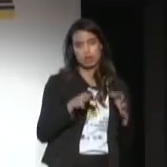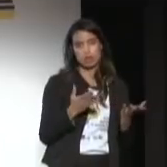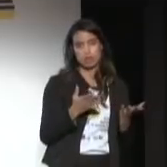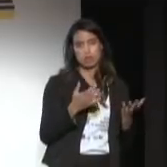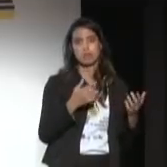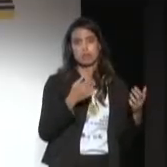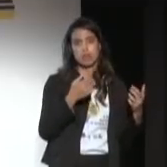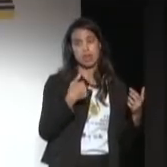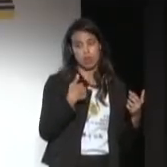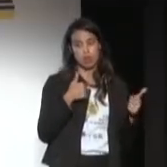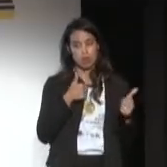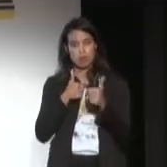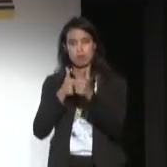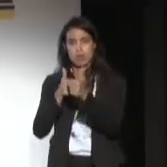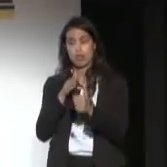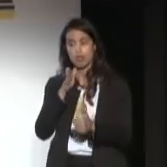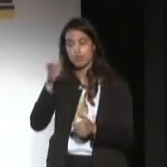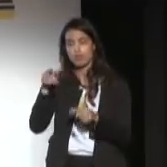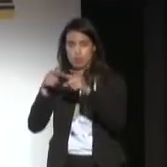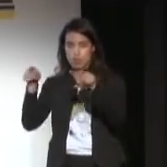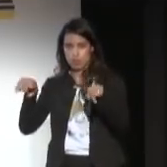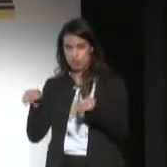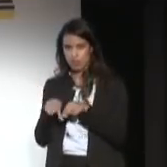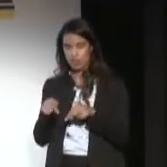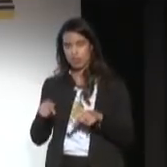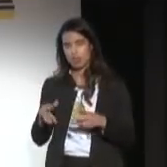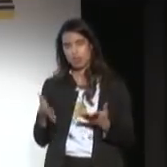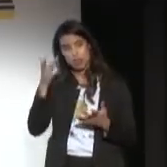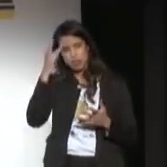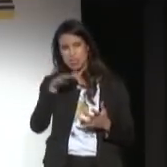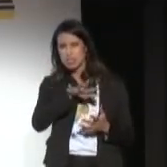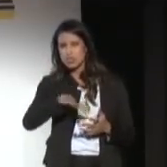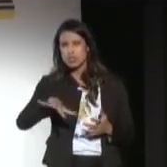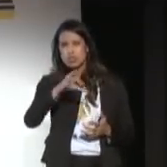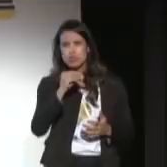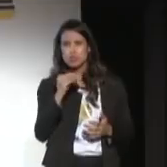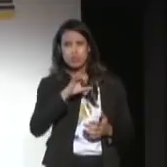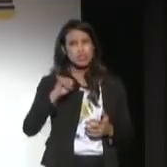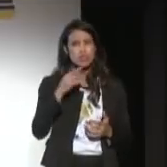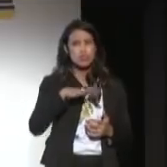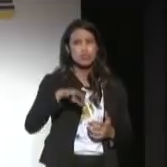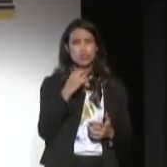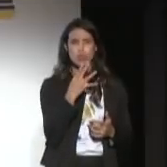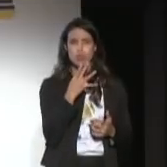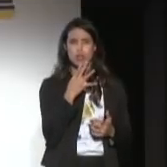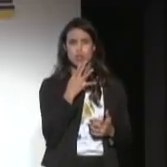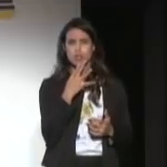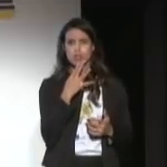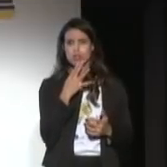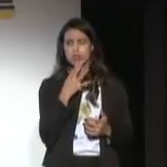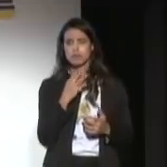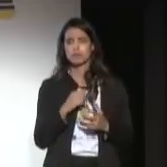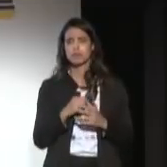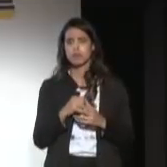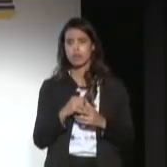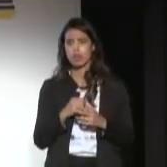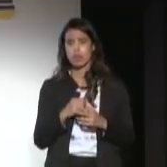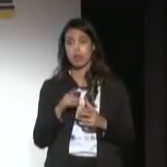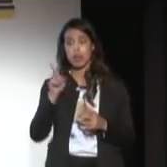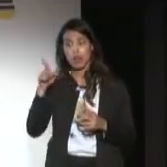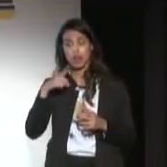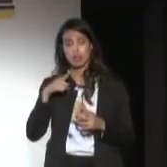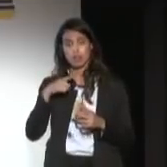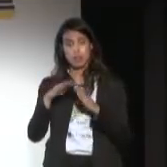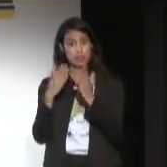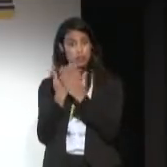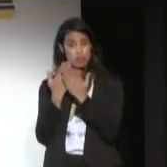eu não acompanhar. E o acompanhamento, não sei se a maioria conhece as escolas brasileiras que estão lá na região da Chapada, mas nós temos escola